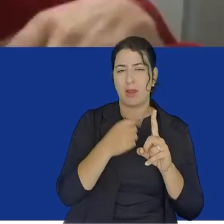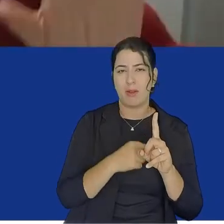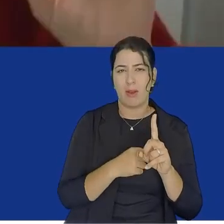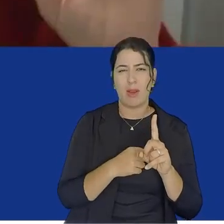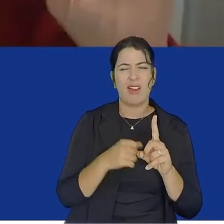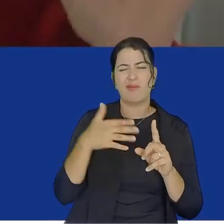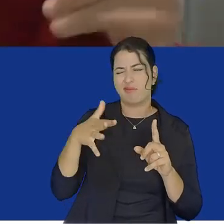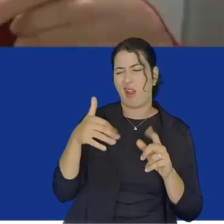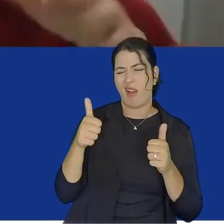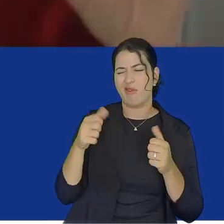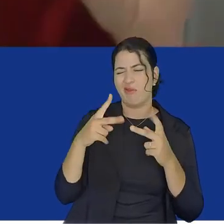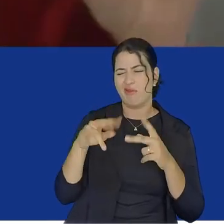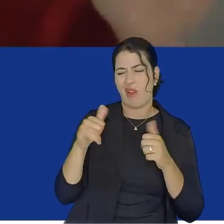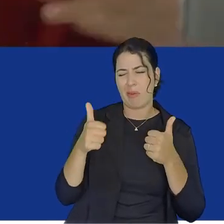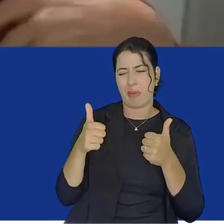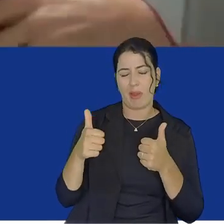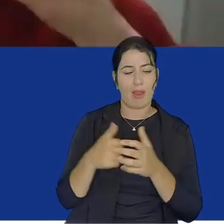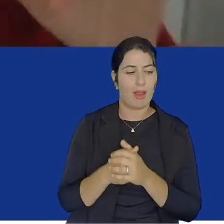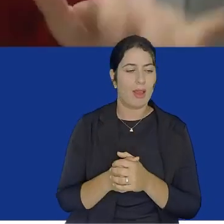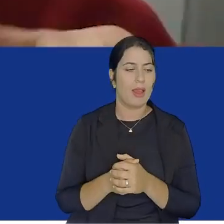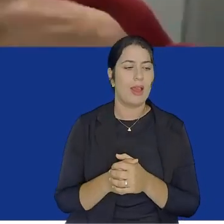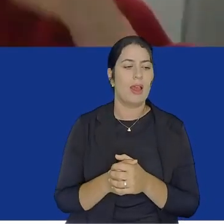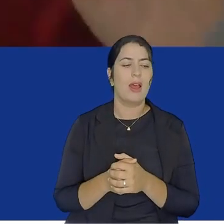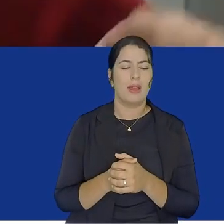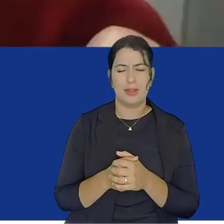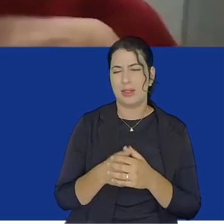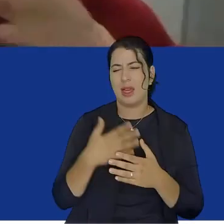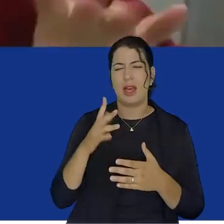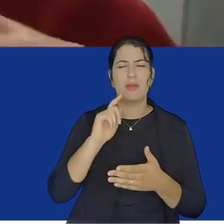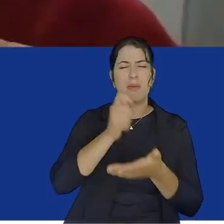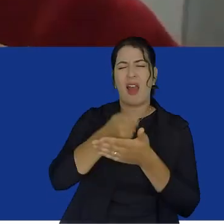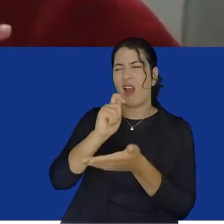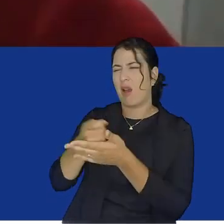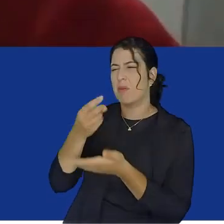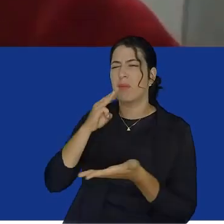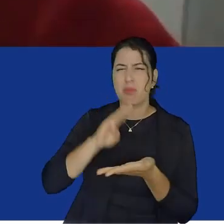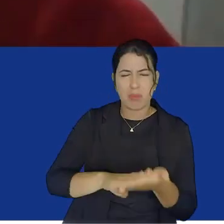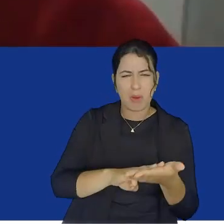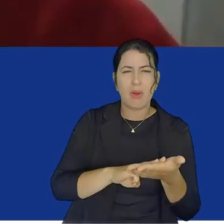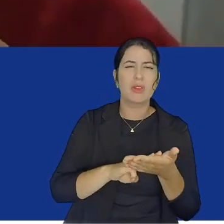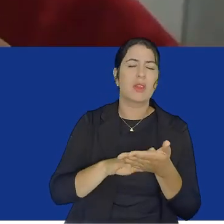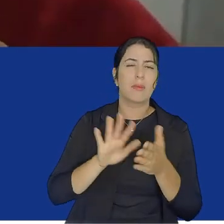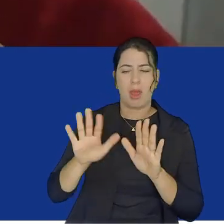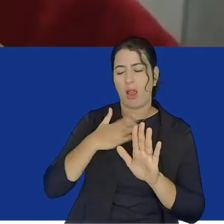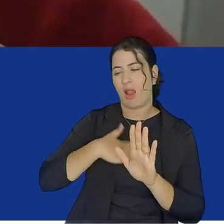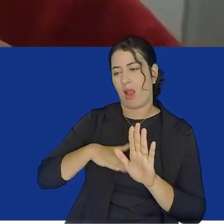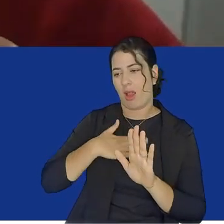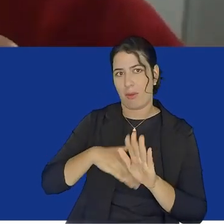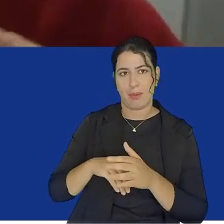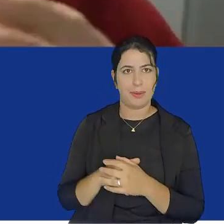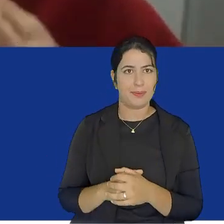senhor vai pagar aí umas cestas básicas, vai pagar uma multa, sei lá, uma coisa, mas só fica tranquilo, não vai dar